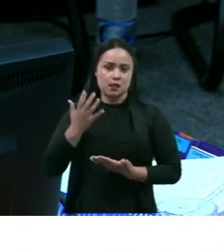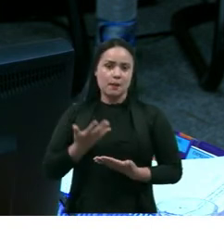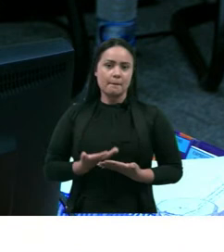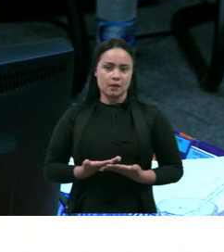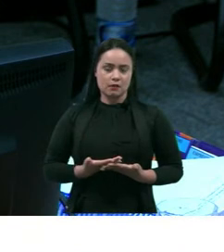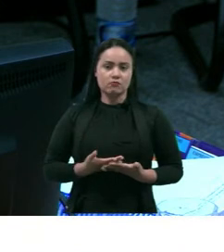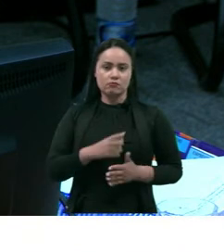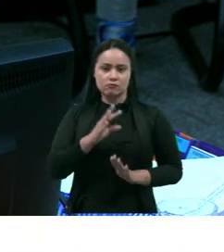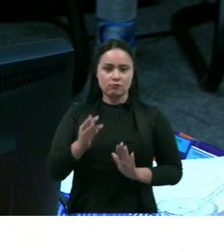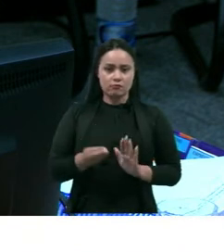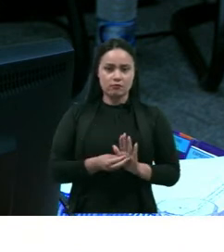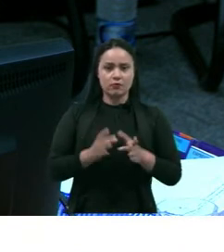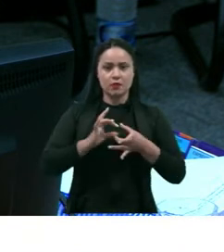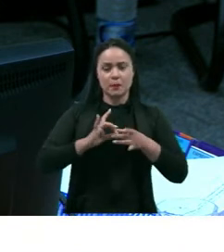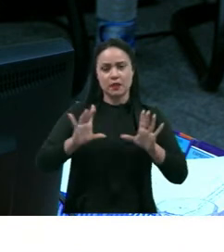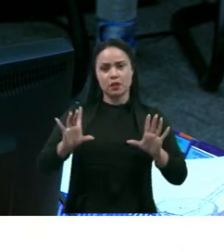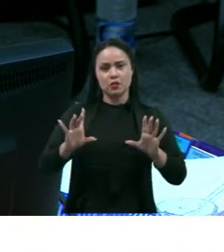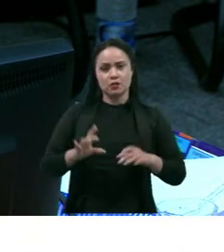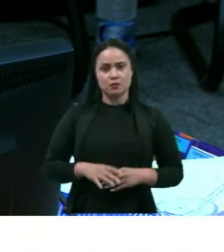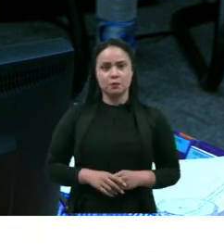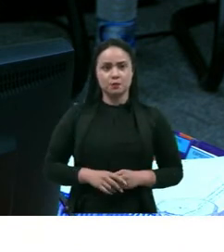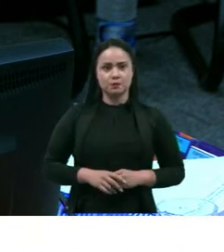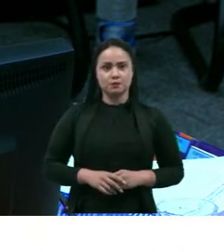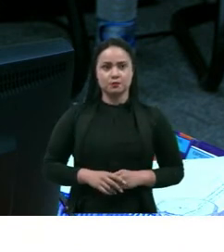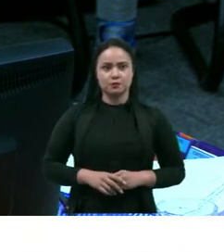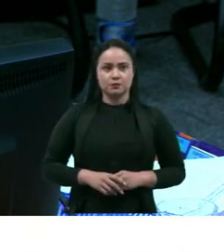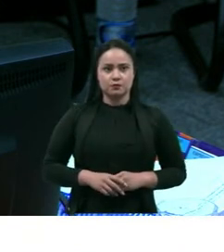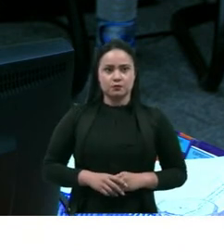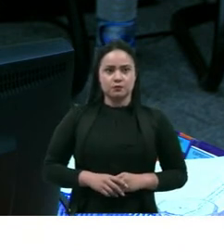a colocação em liberdade